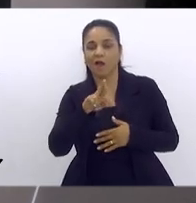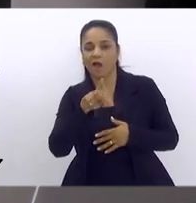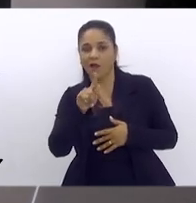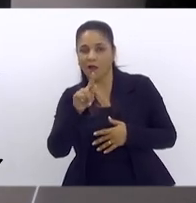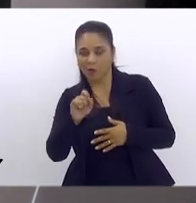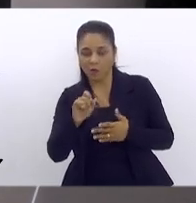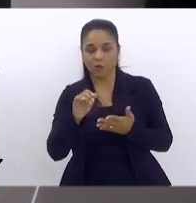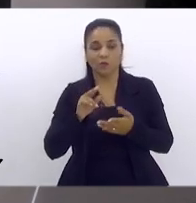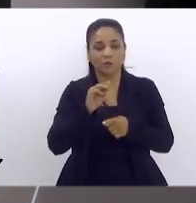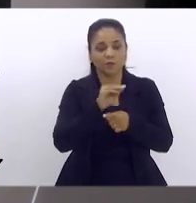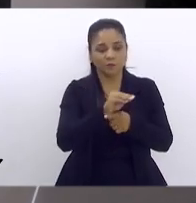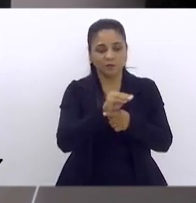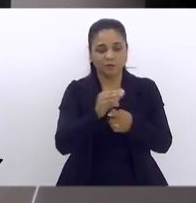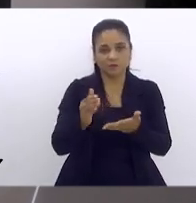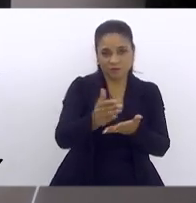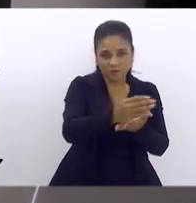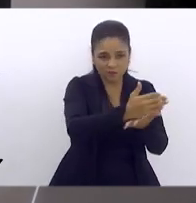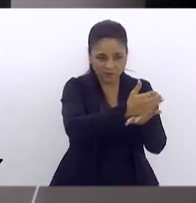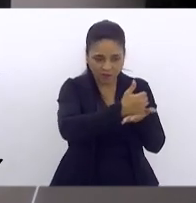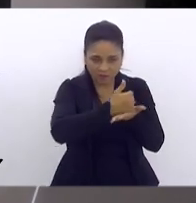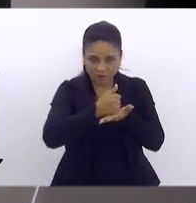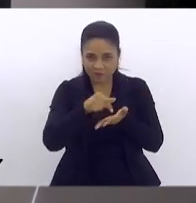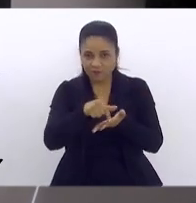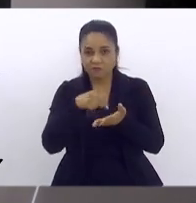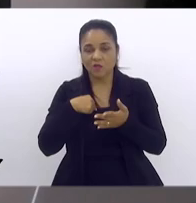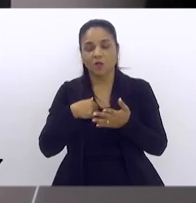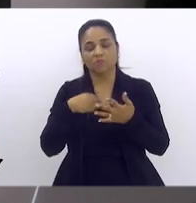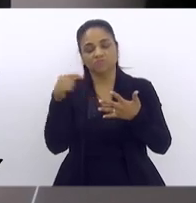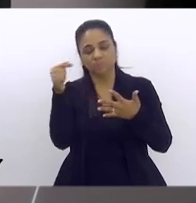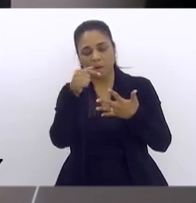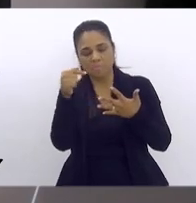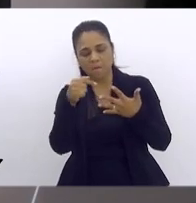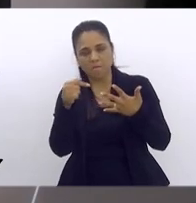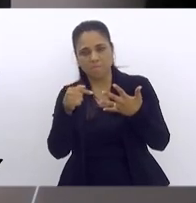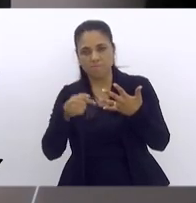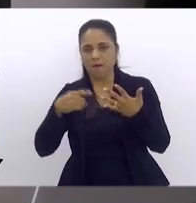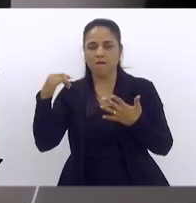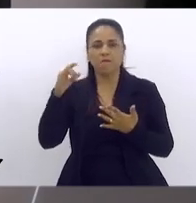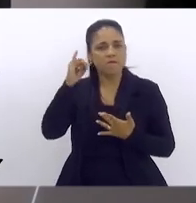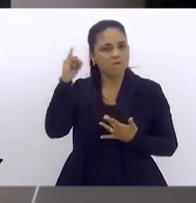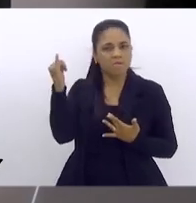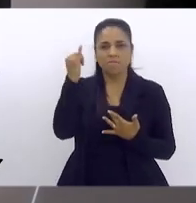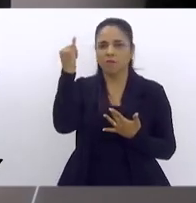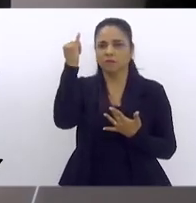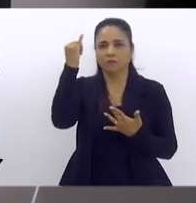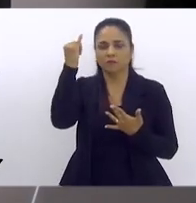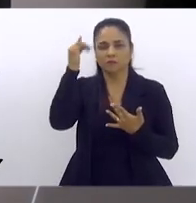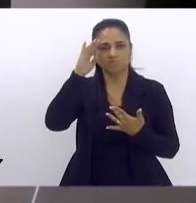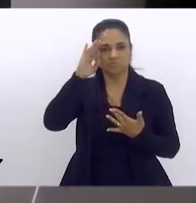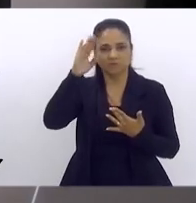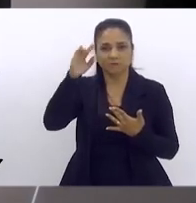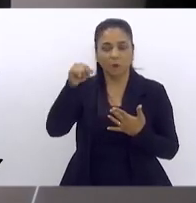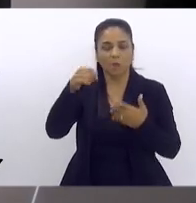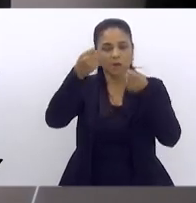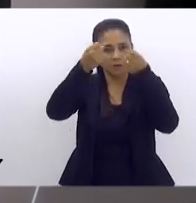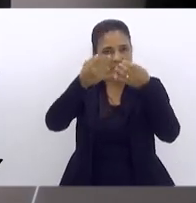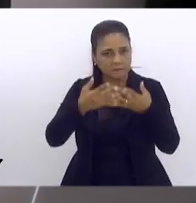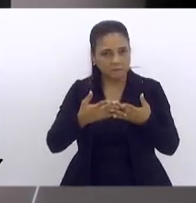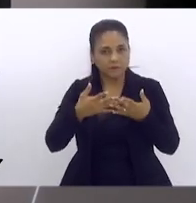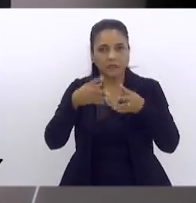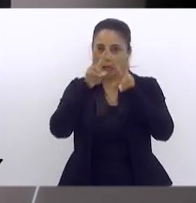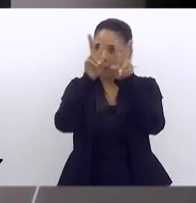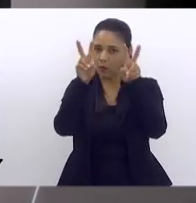dados e eu separei aqui alguns pontos que eu considero que sejam importantes para a gente começar a falar um pouco sobre isso né